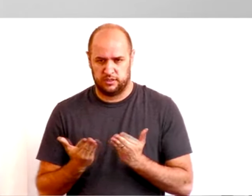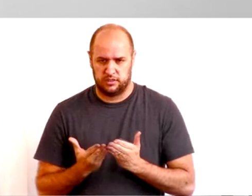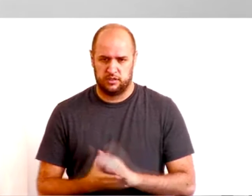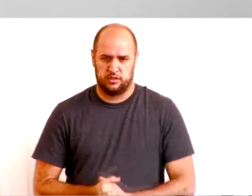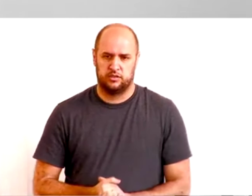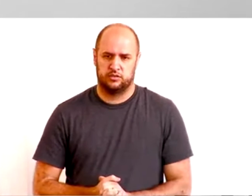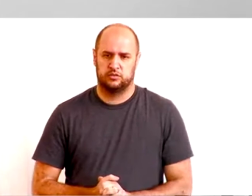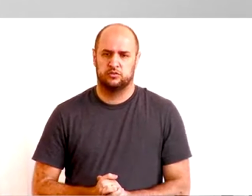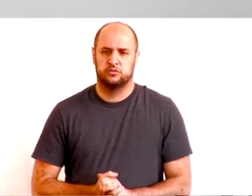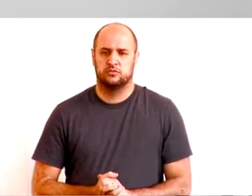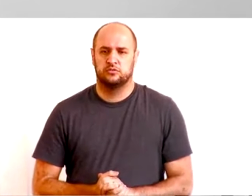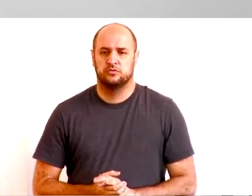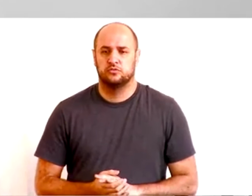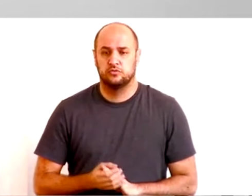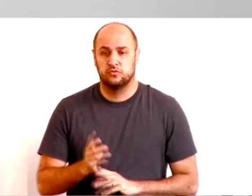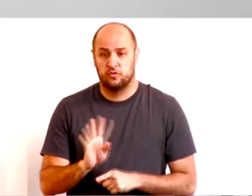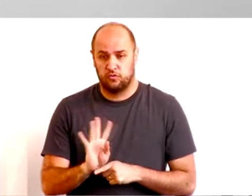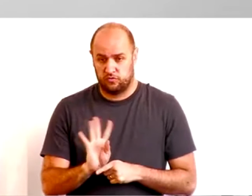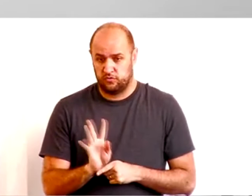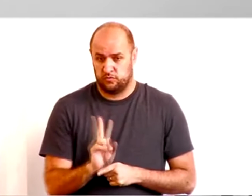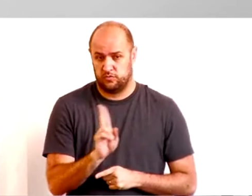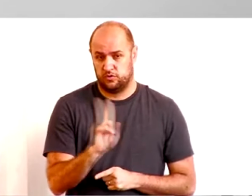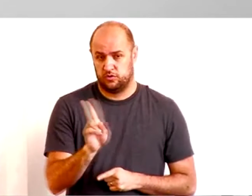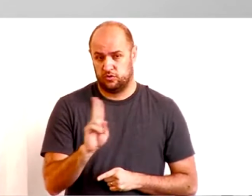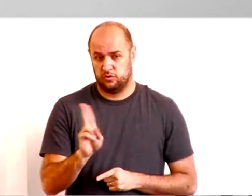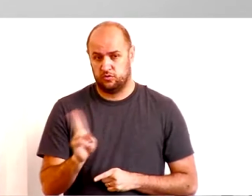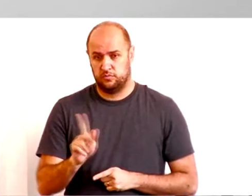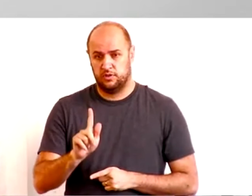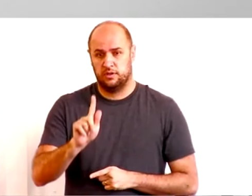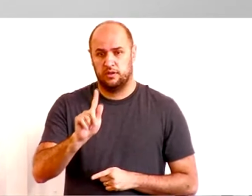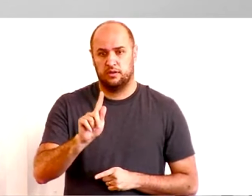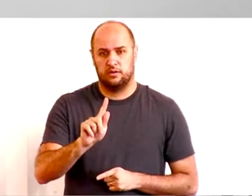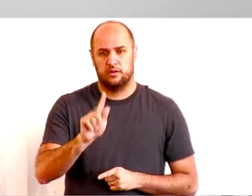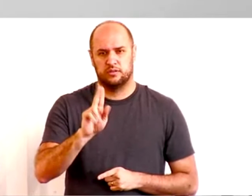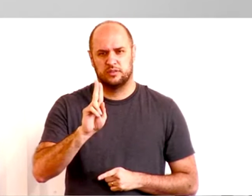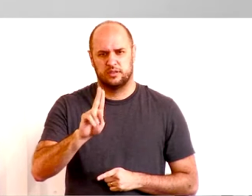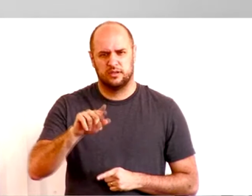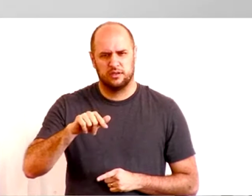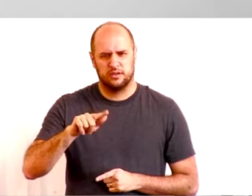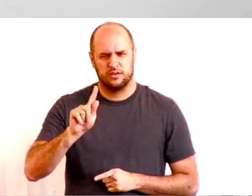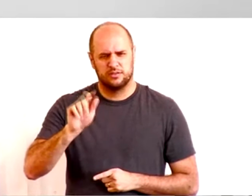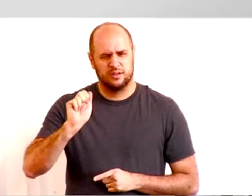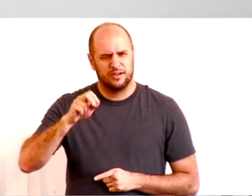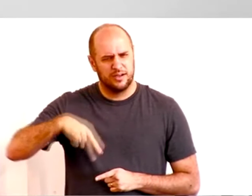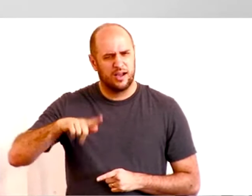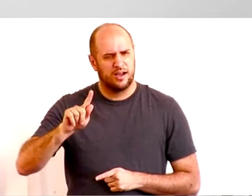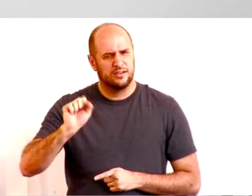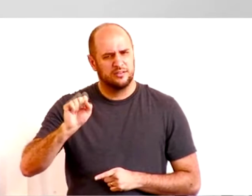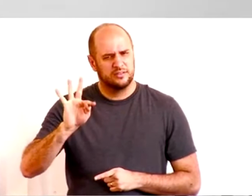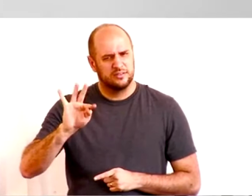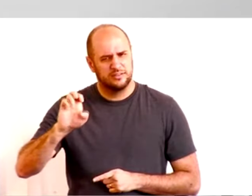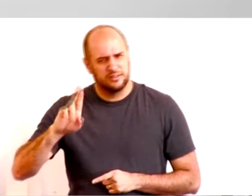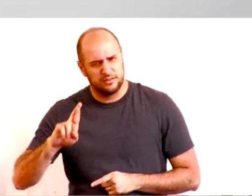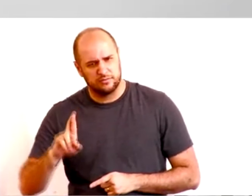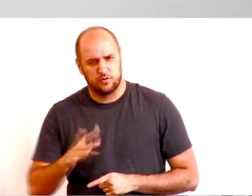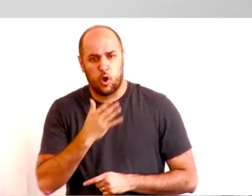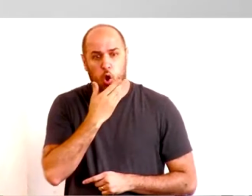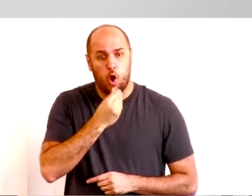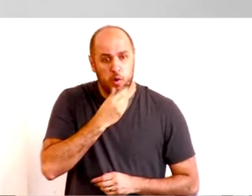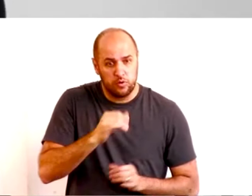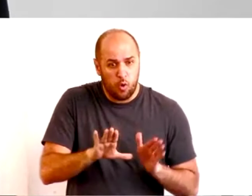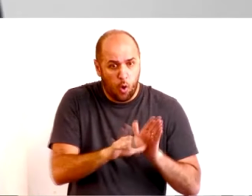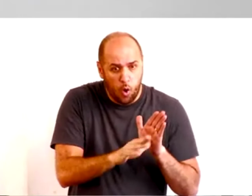e fica aí uma dica: filme chamado Gangster. Ele retrata a vida de um sujeito que é bandido